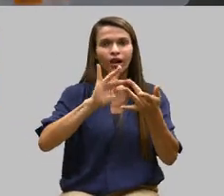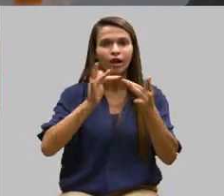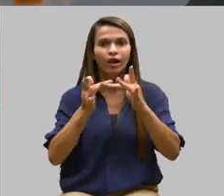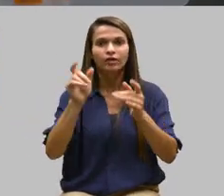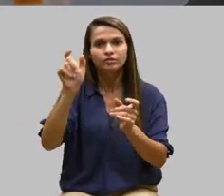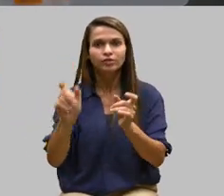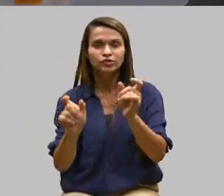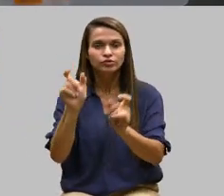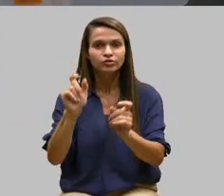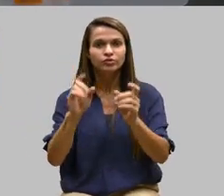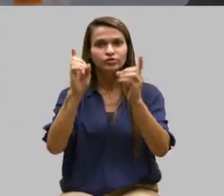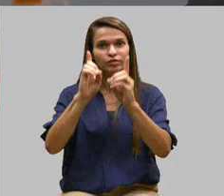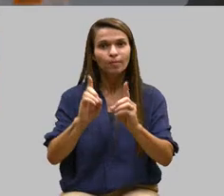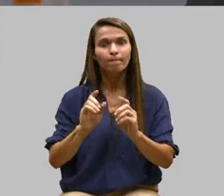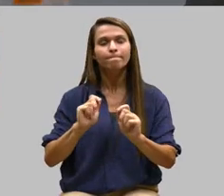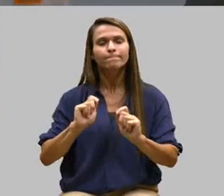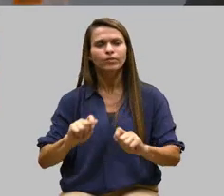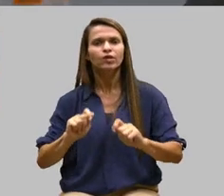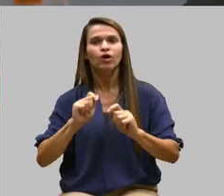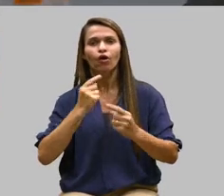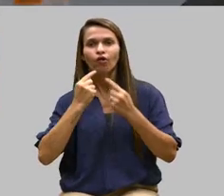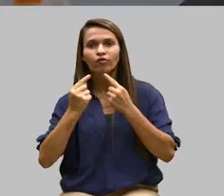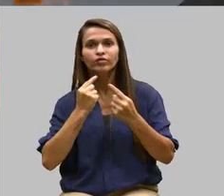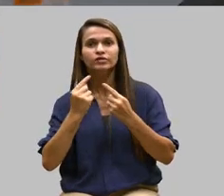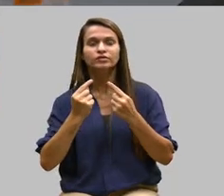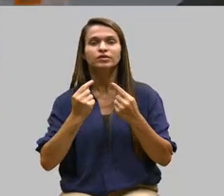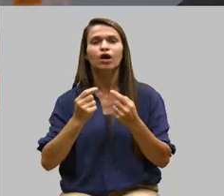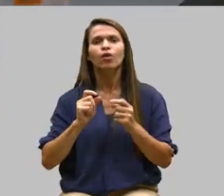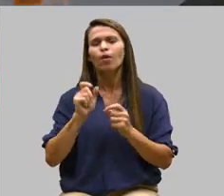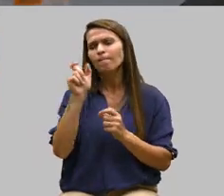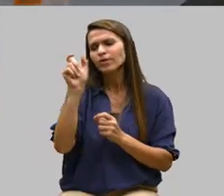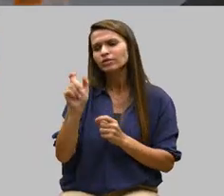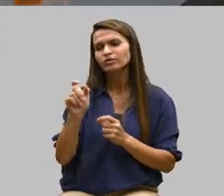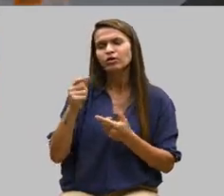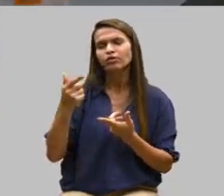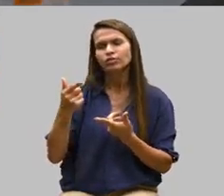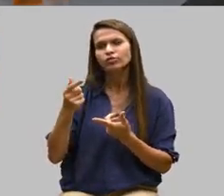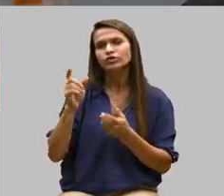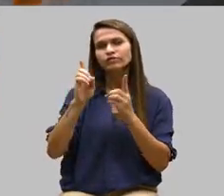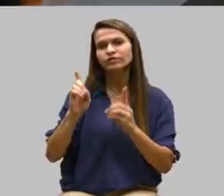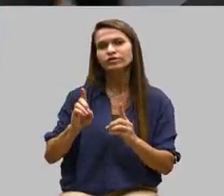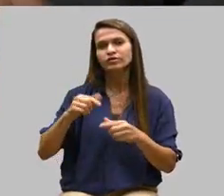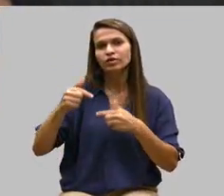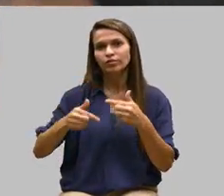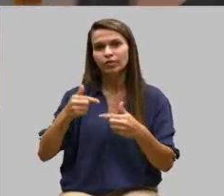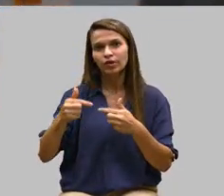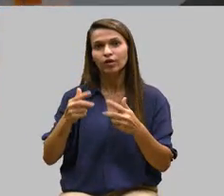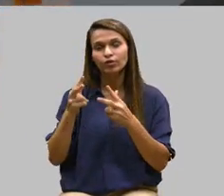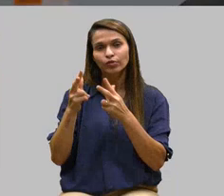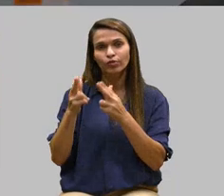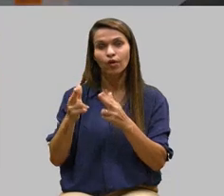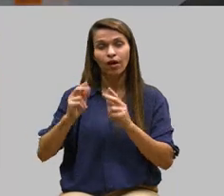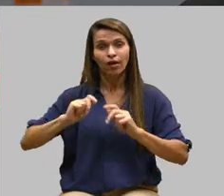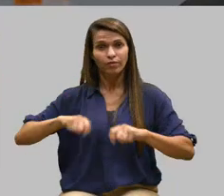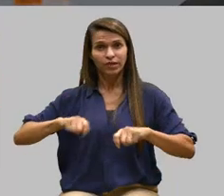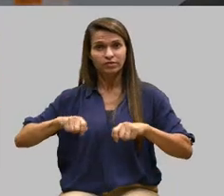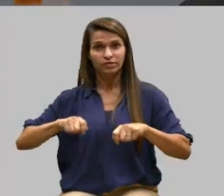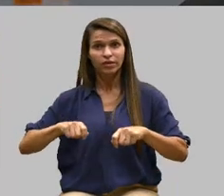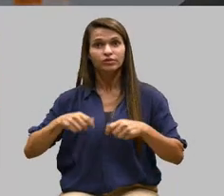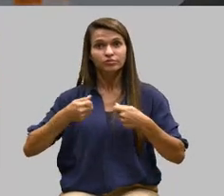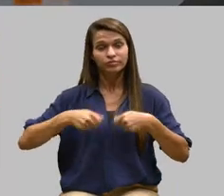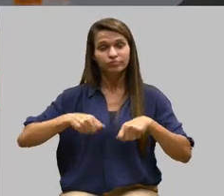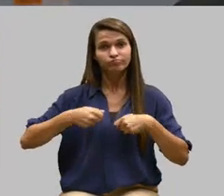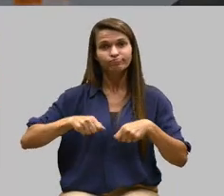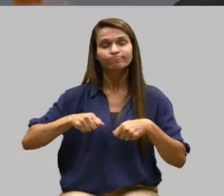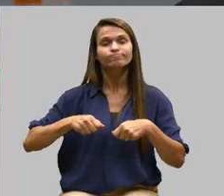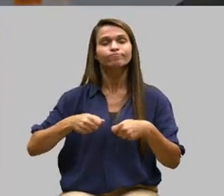deficiência poder conversar o que que o que que a pessoa com deficiência naquele trabalho de acordo com sua capacidade necessita para